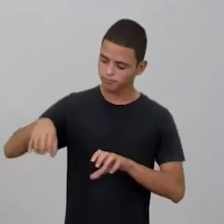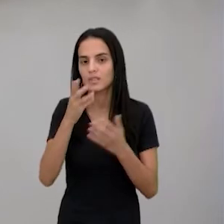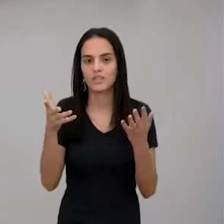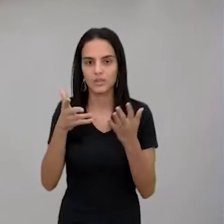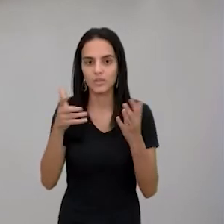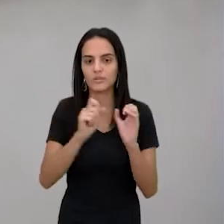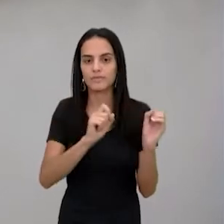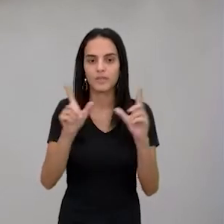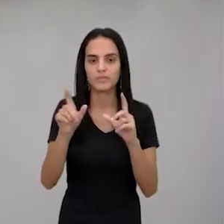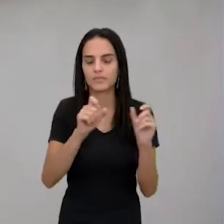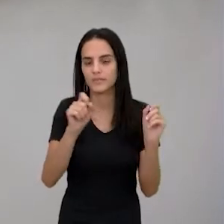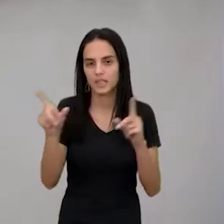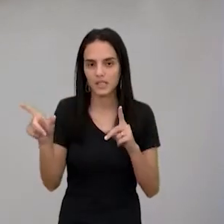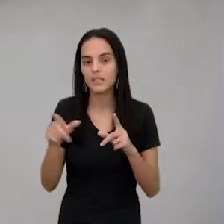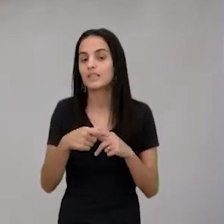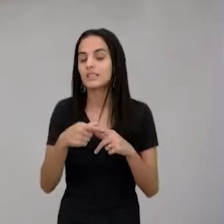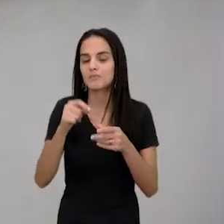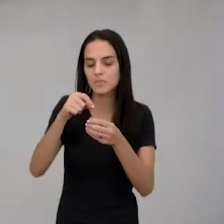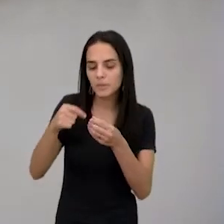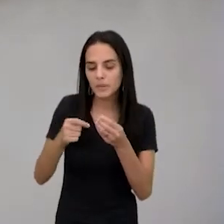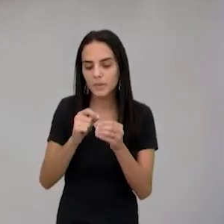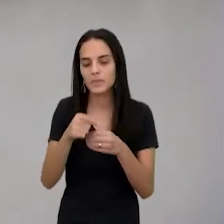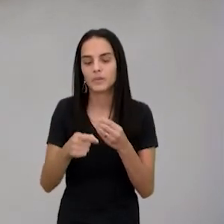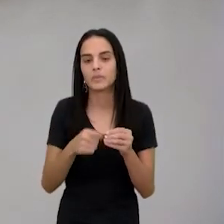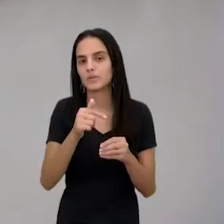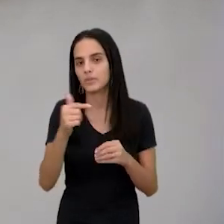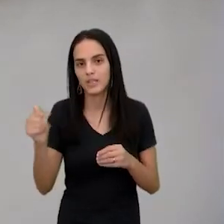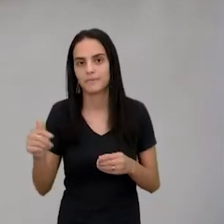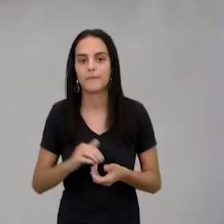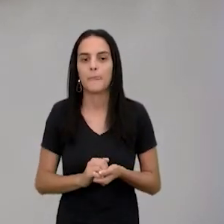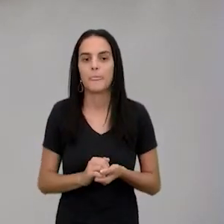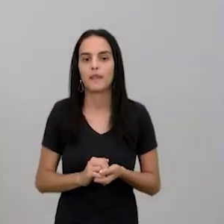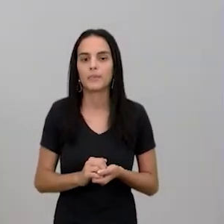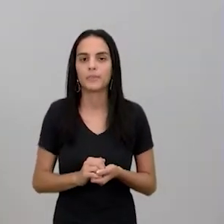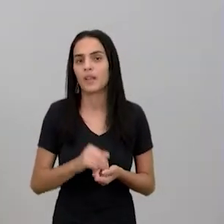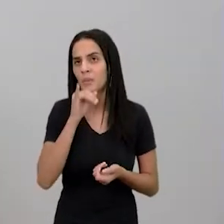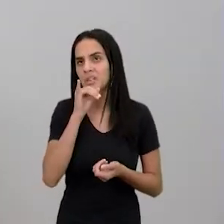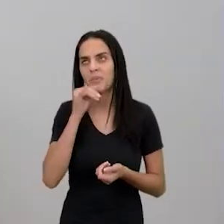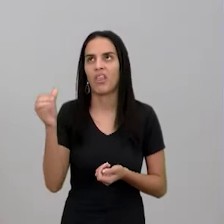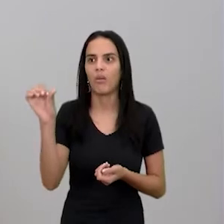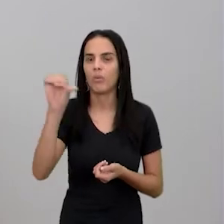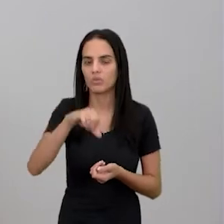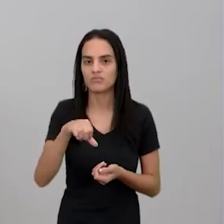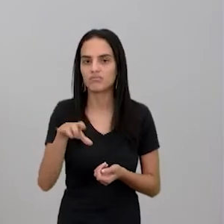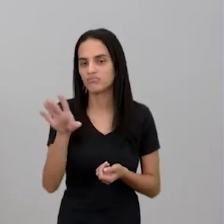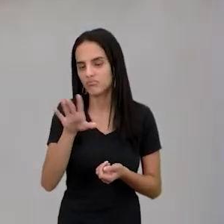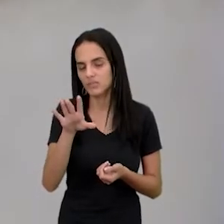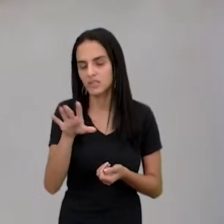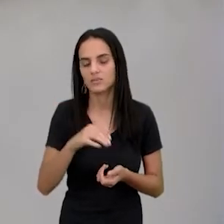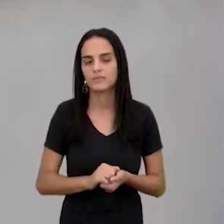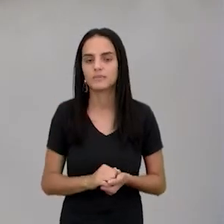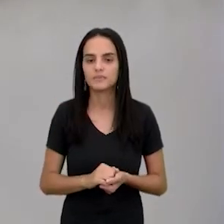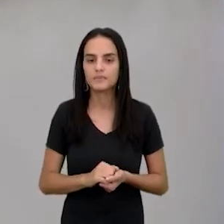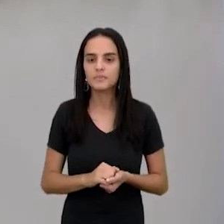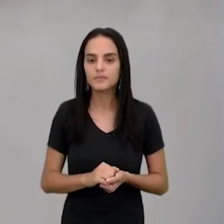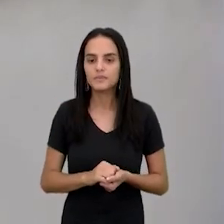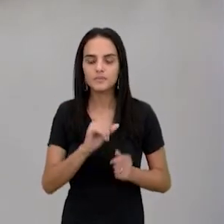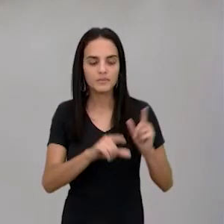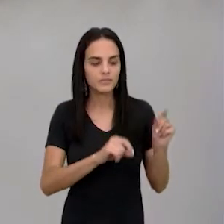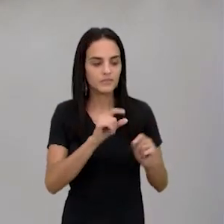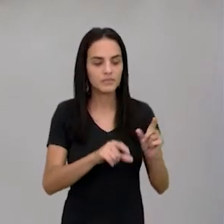até hoje. Ela depende também de recursos tecnológicos para você ter uma produtividade cada vez maior num